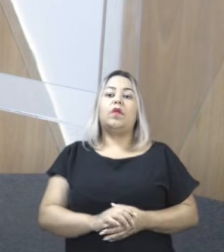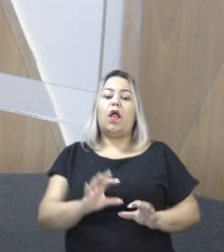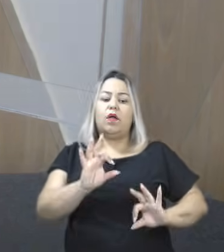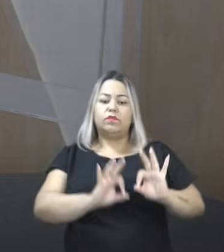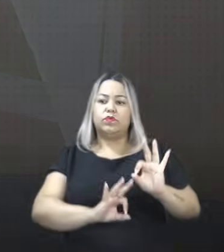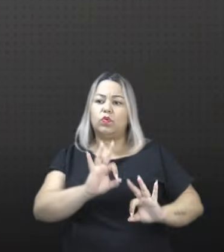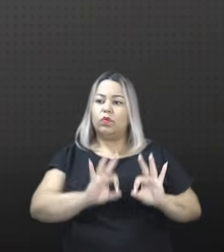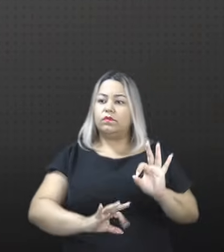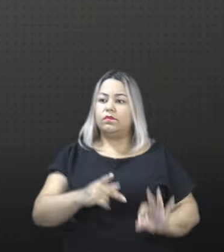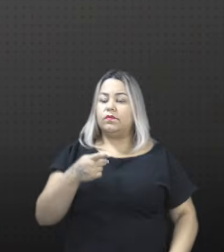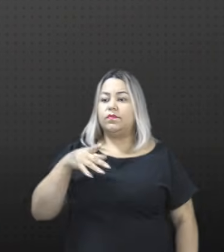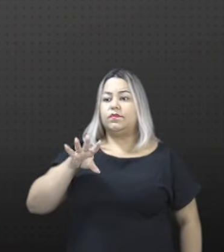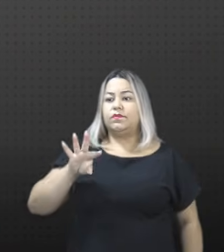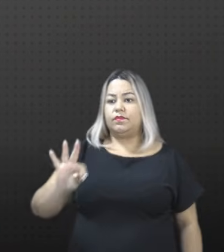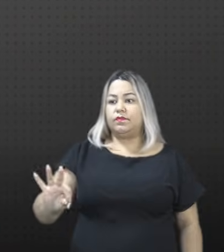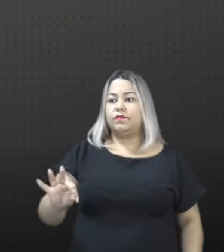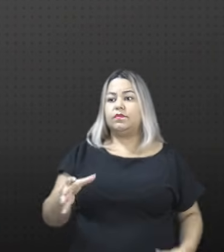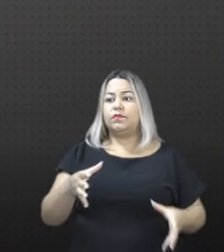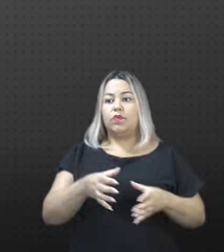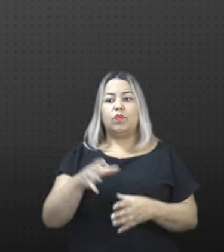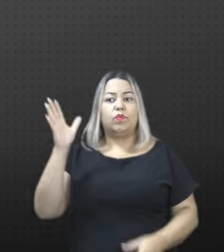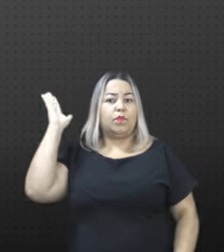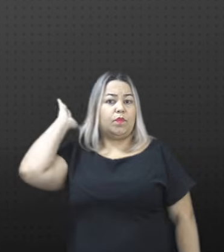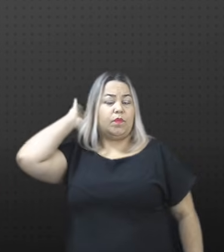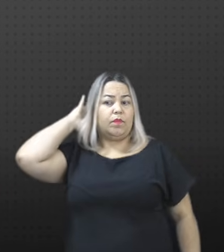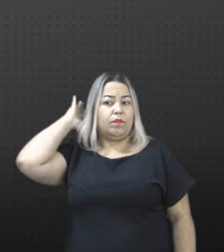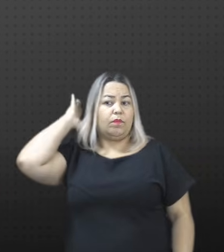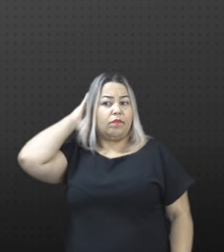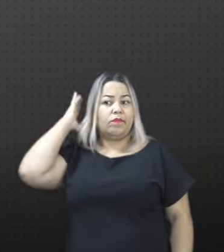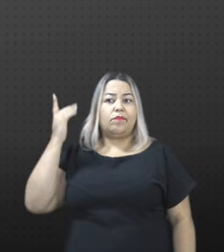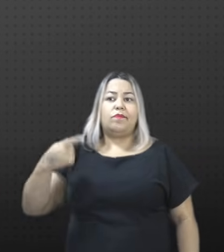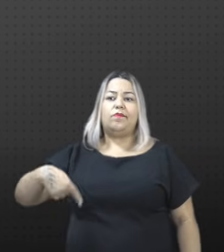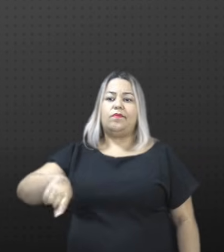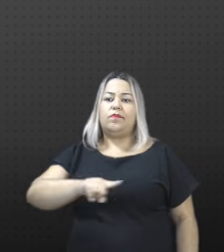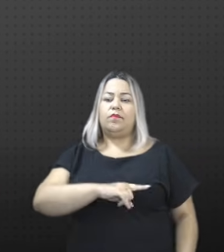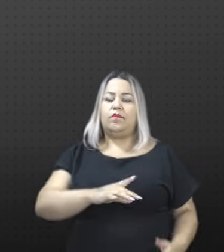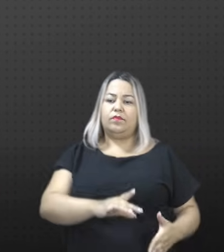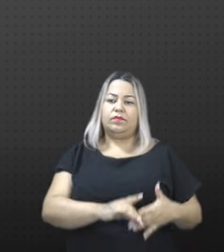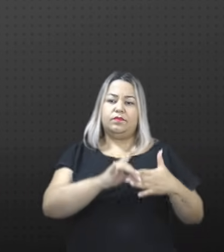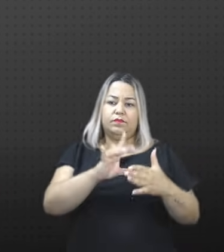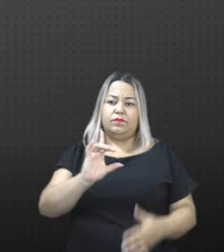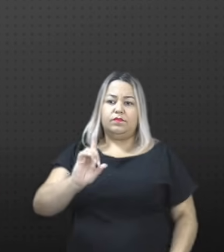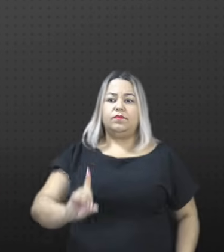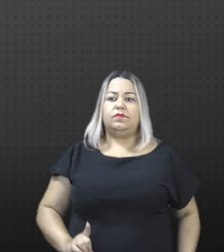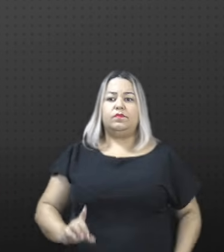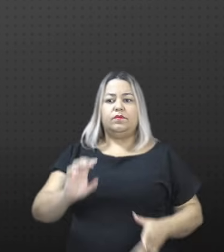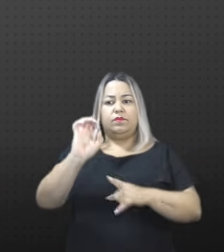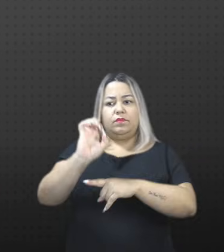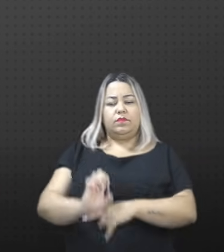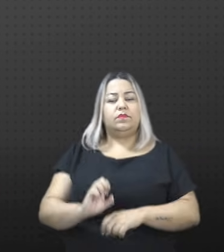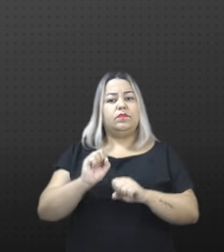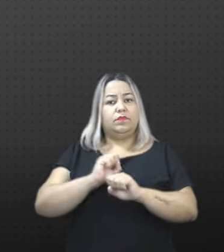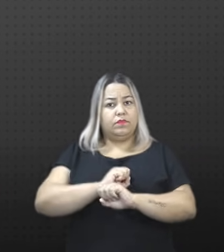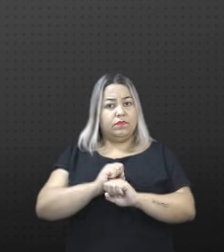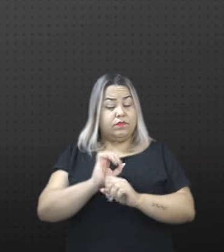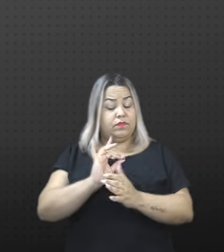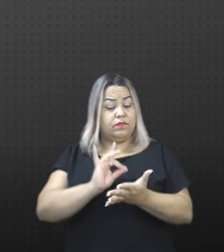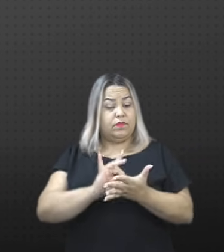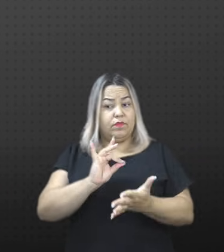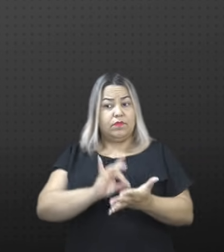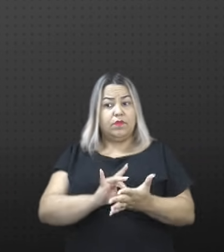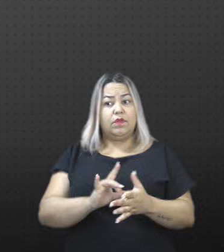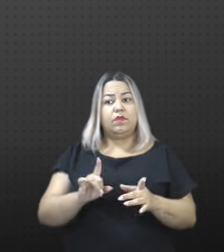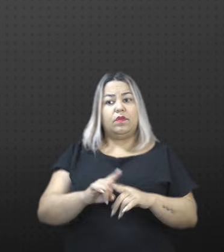organização do PT aqui de Pará, nas nossas lideranças da direção estadual, e claro, em nome